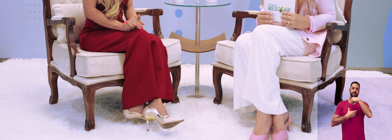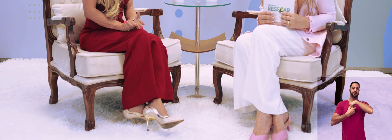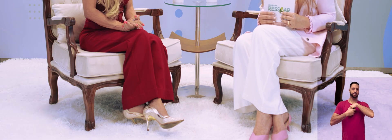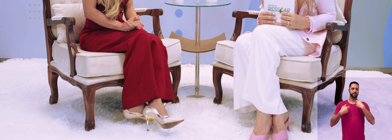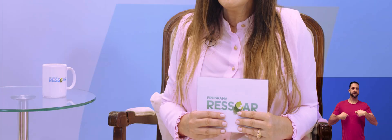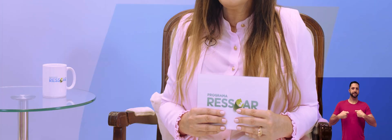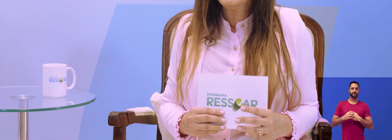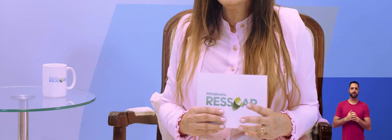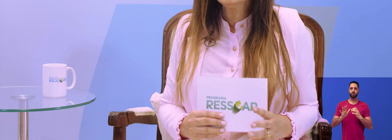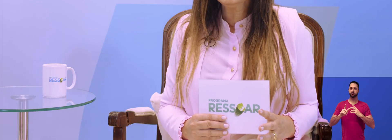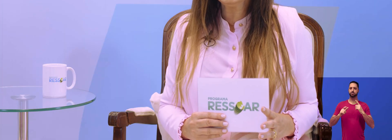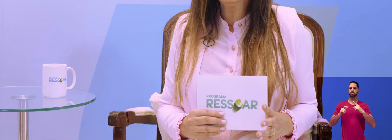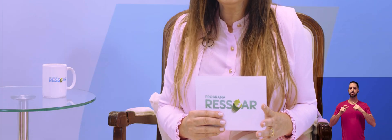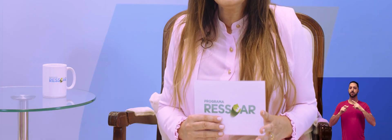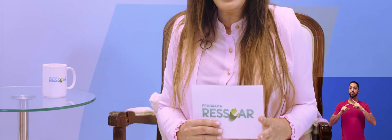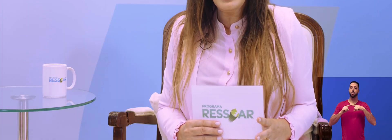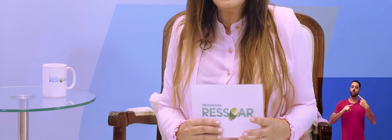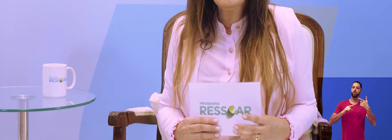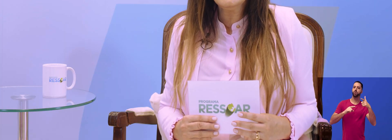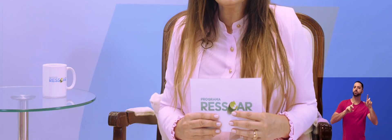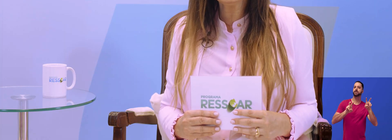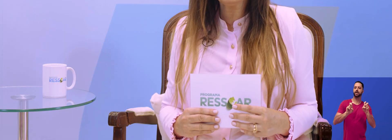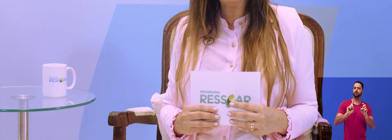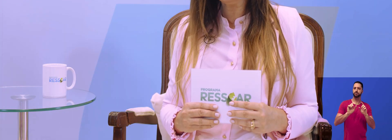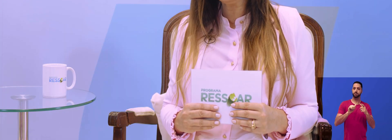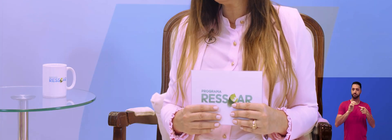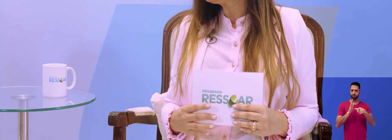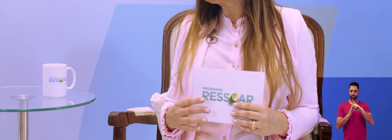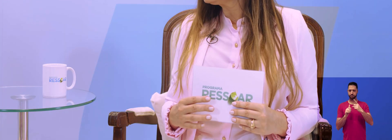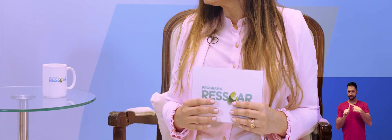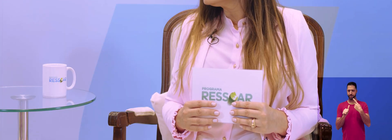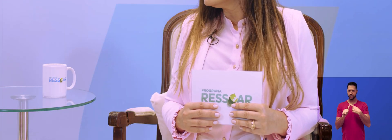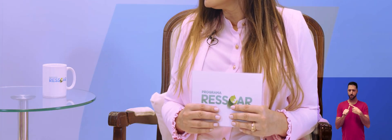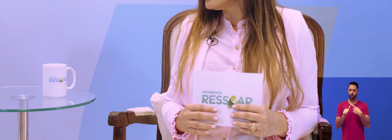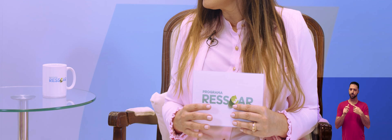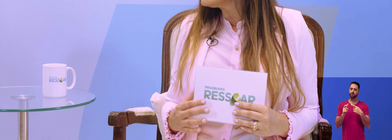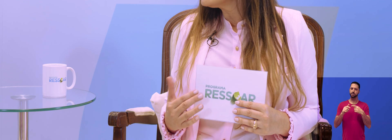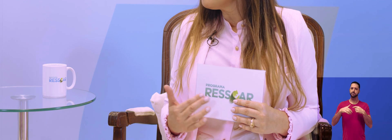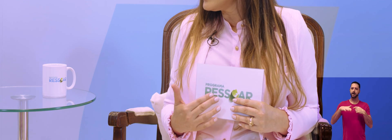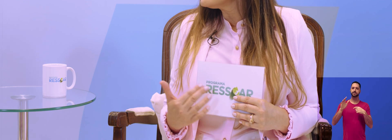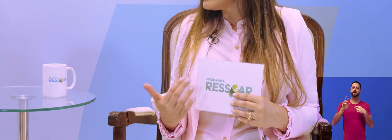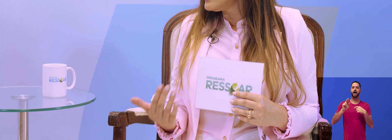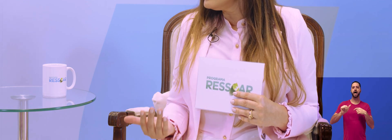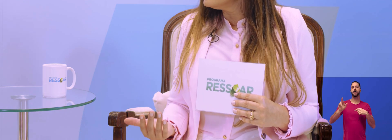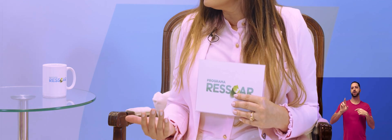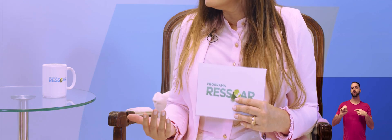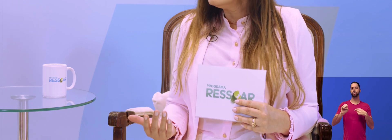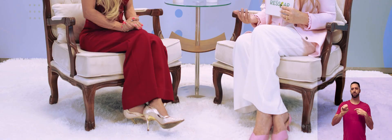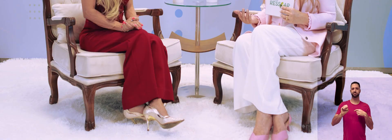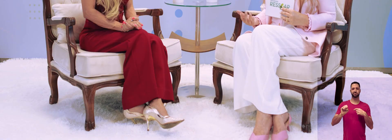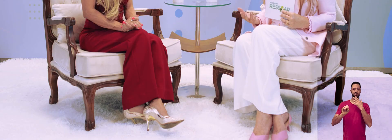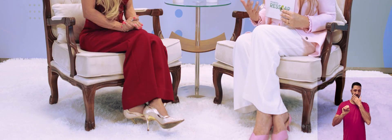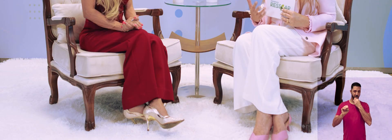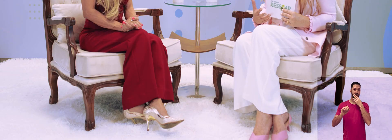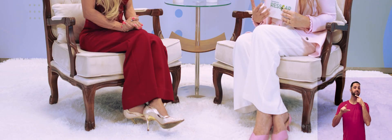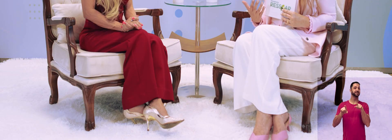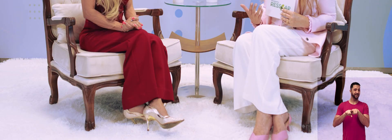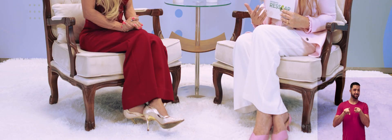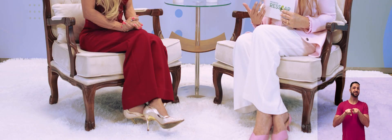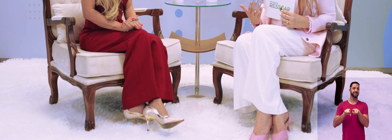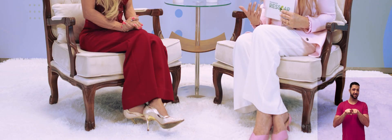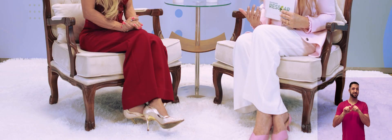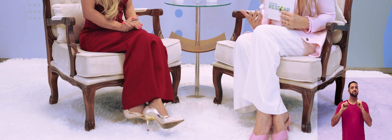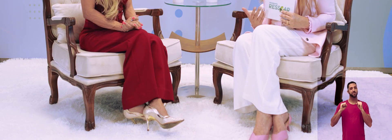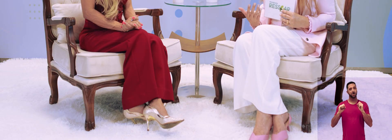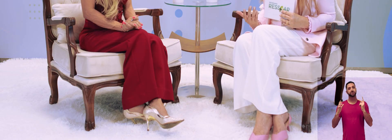Começa por ali. Eu, antes da gente mudar, eu queria só que você falasse, que eu acho que é mais raro, Mas os homens